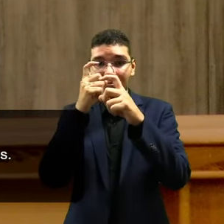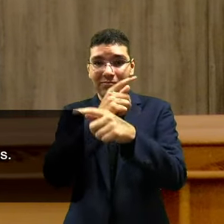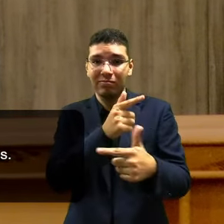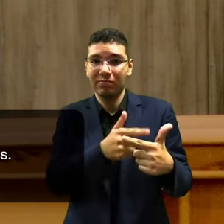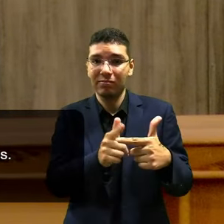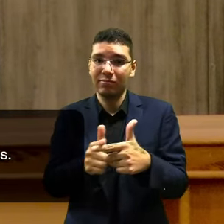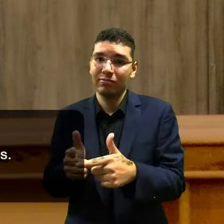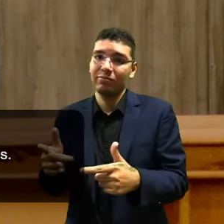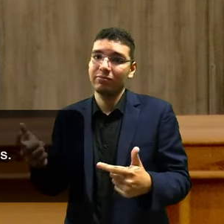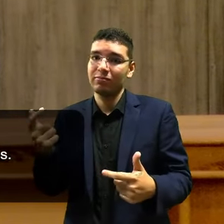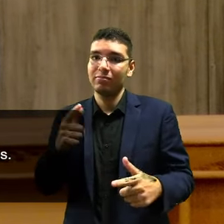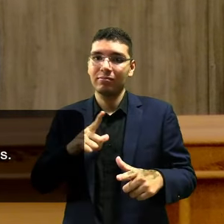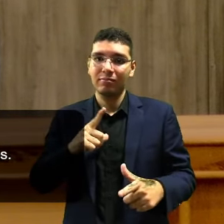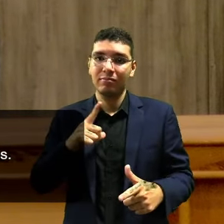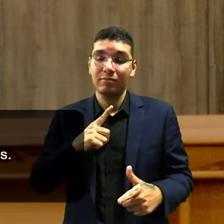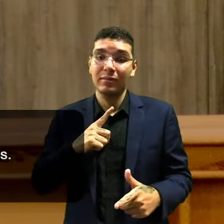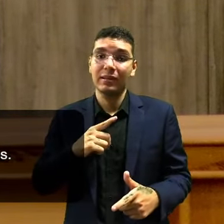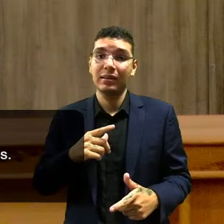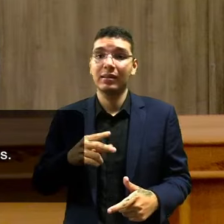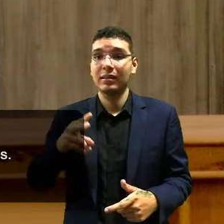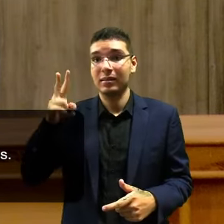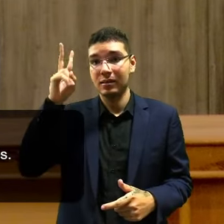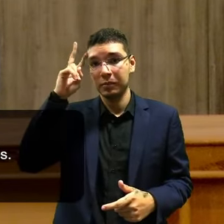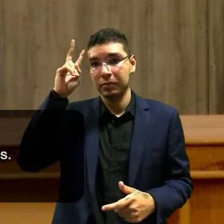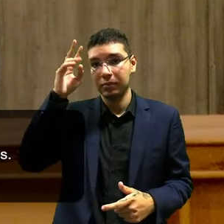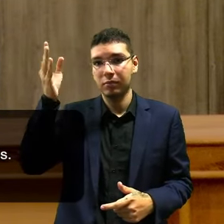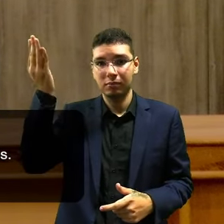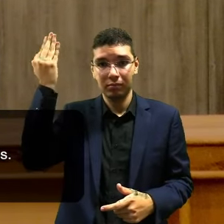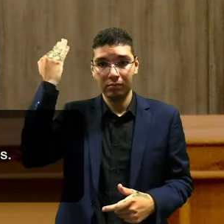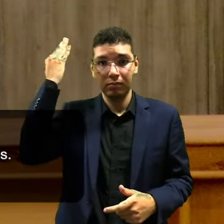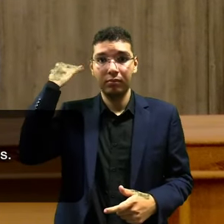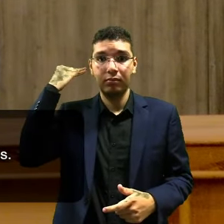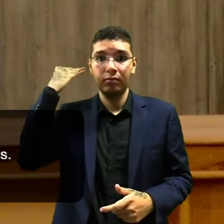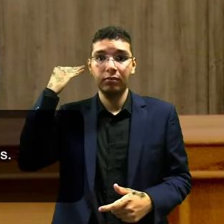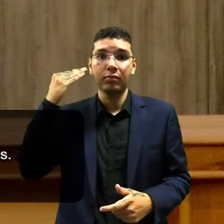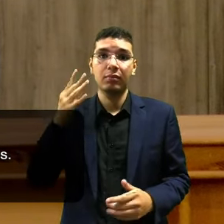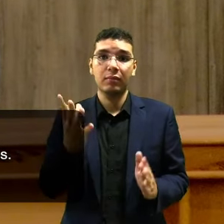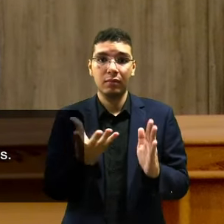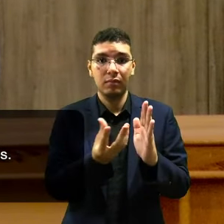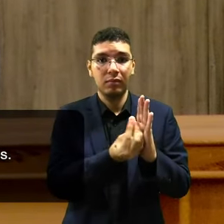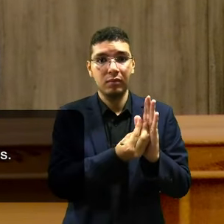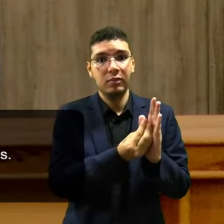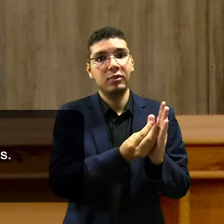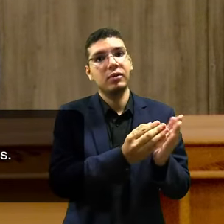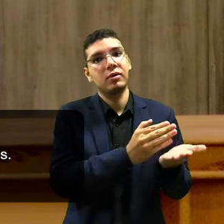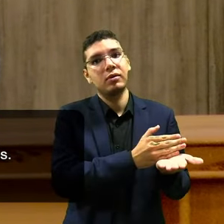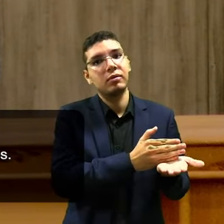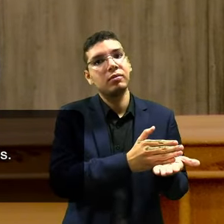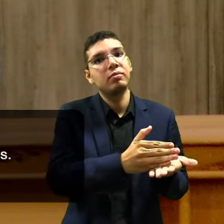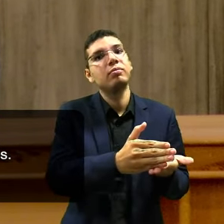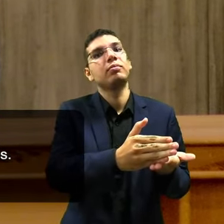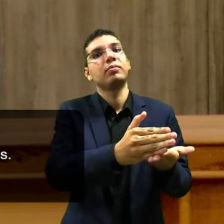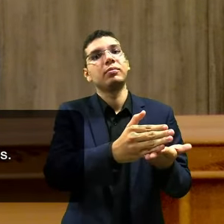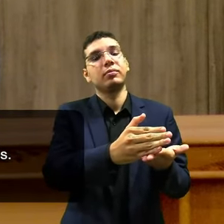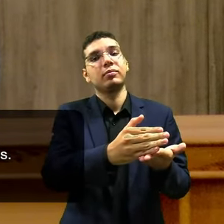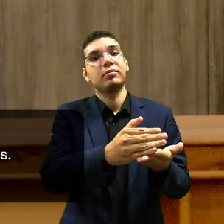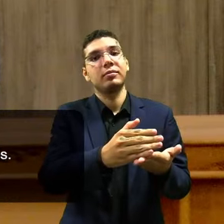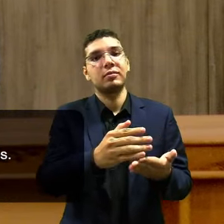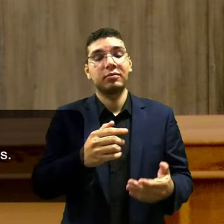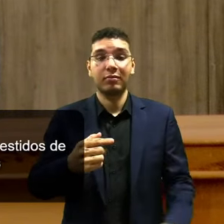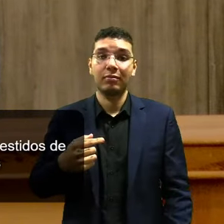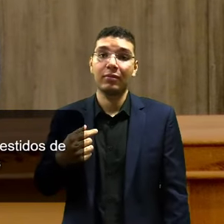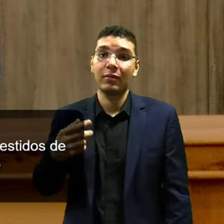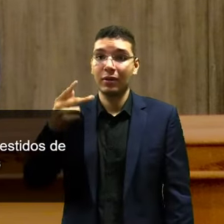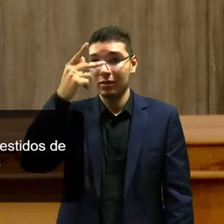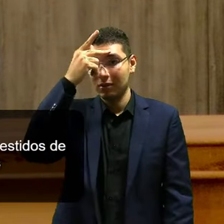açoites cadeias prisões zombaria vai foram apedrejados cerrados tentados